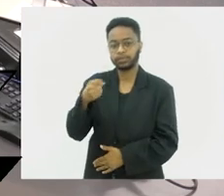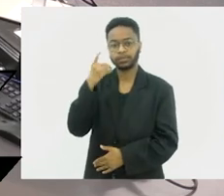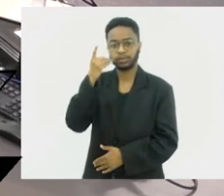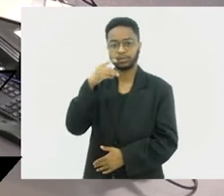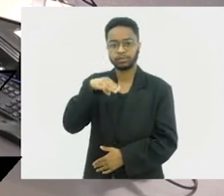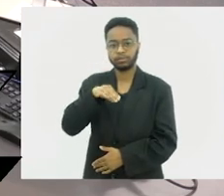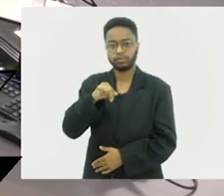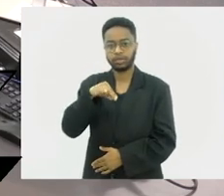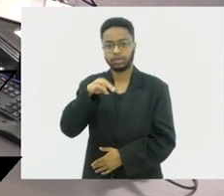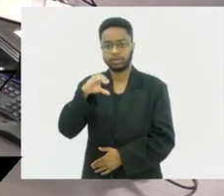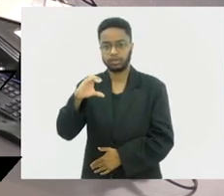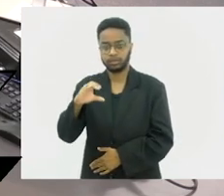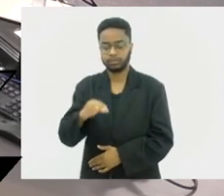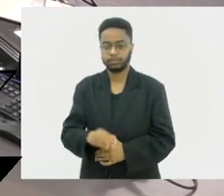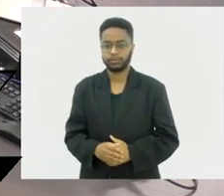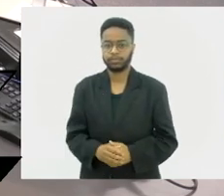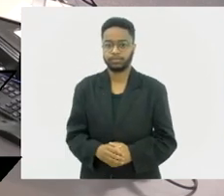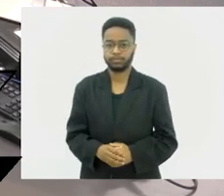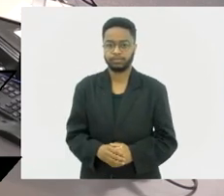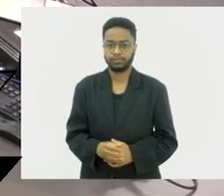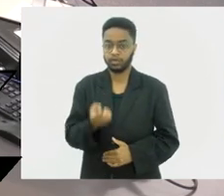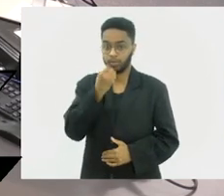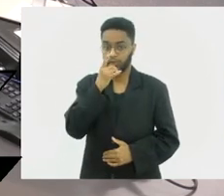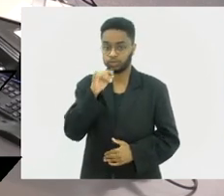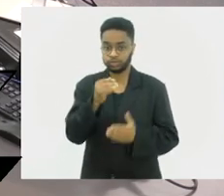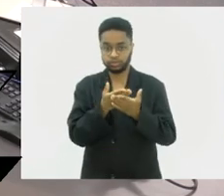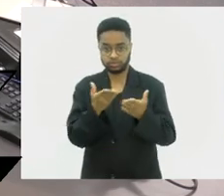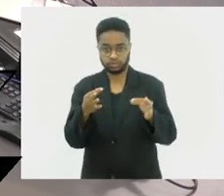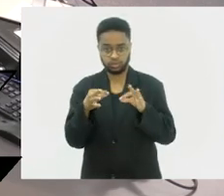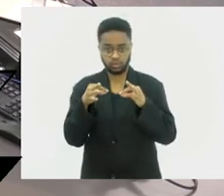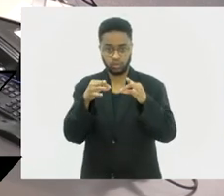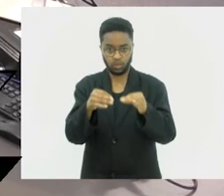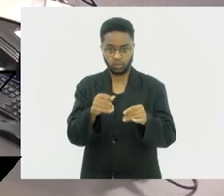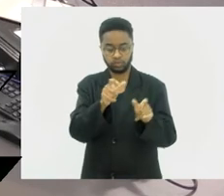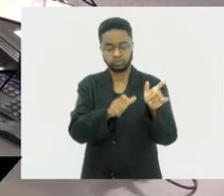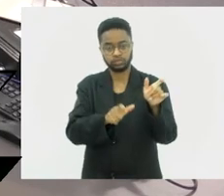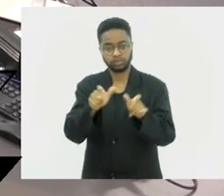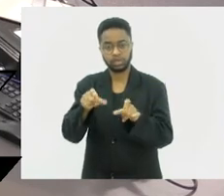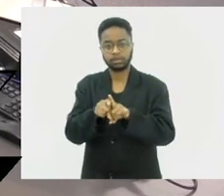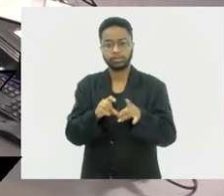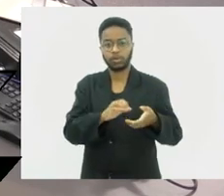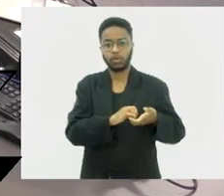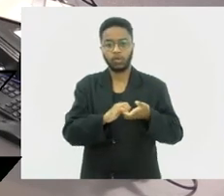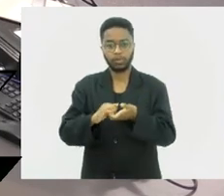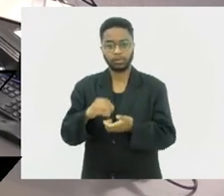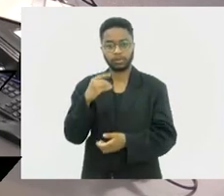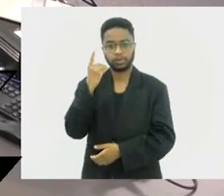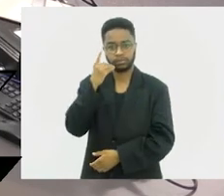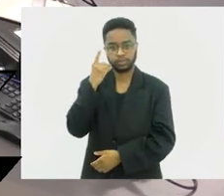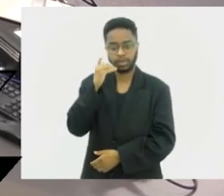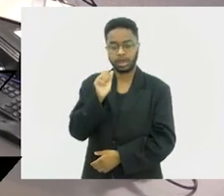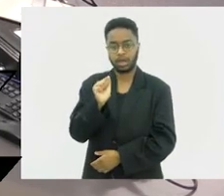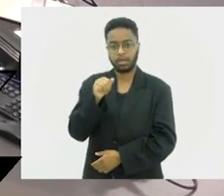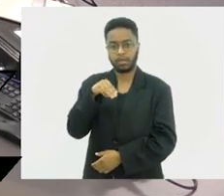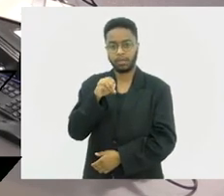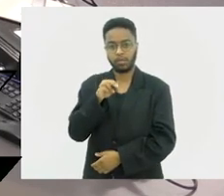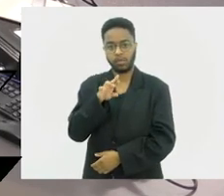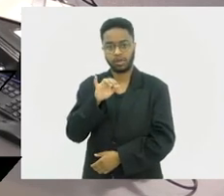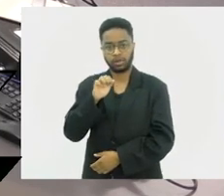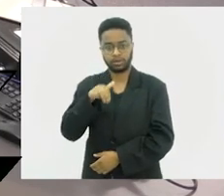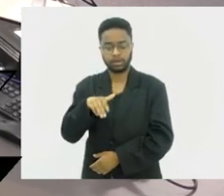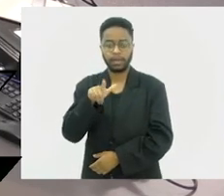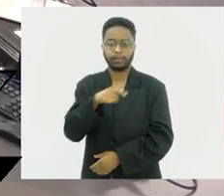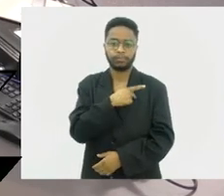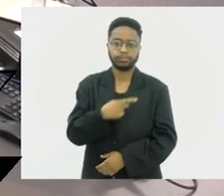Carlos Mink. Bom dia a todas e todos. Queria cumprimentar os deputados Rodrigo Amorim, que preside essa